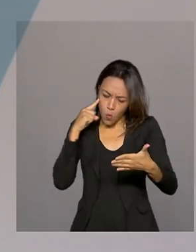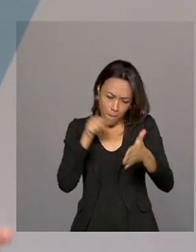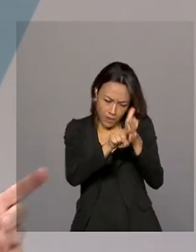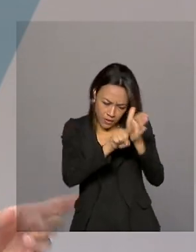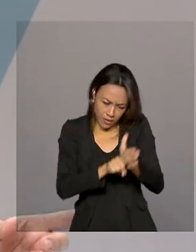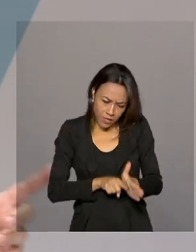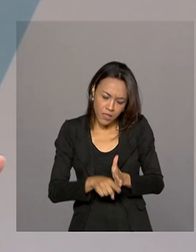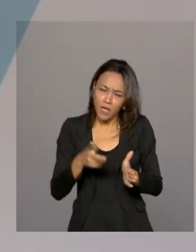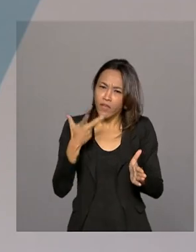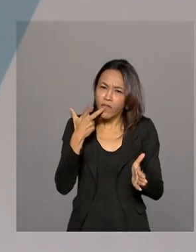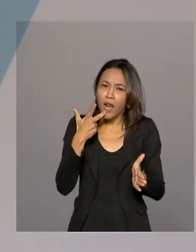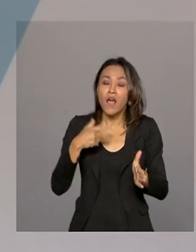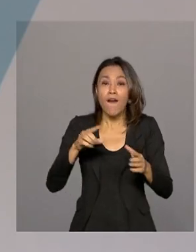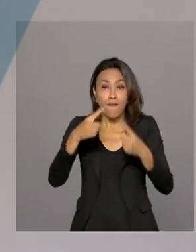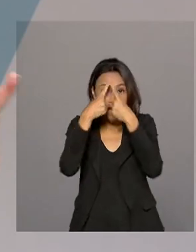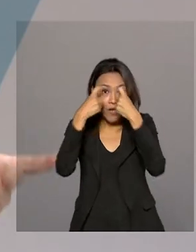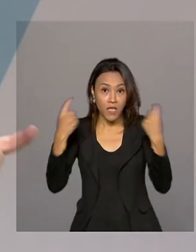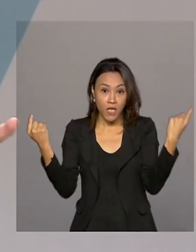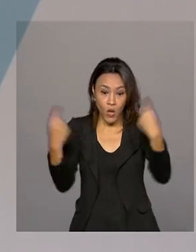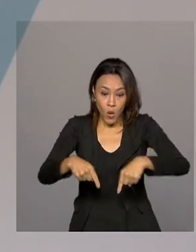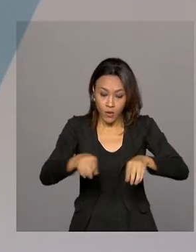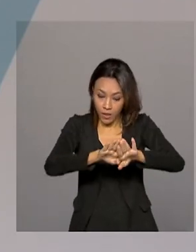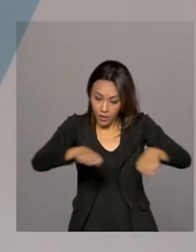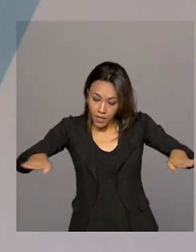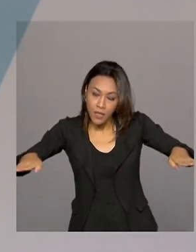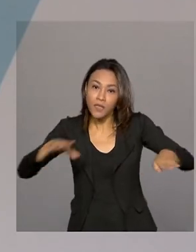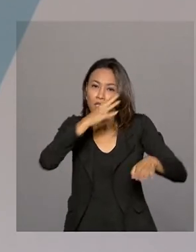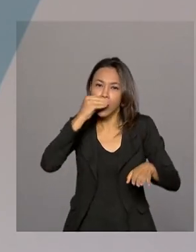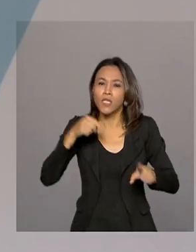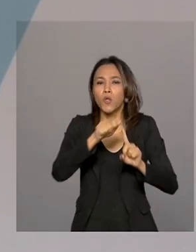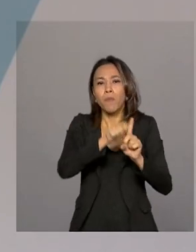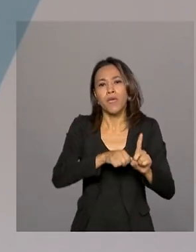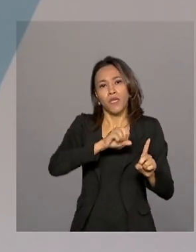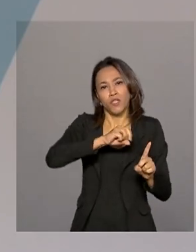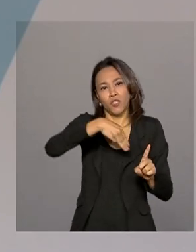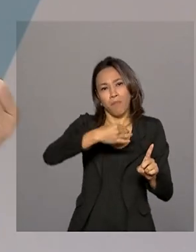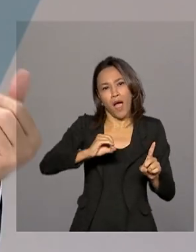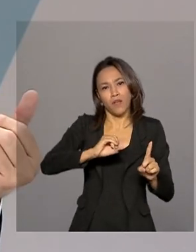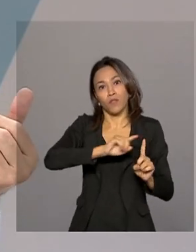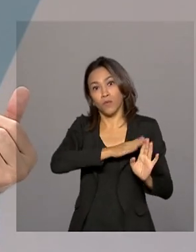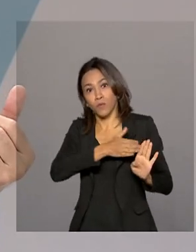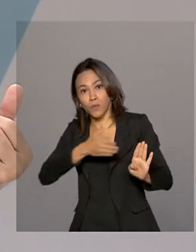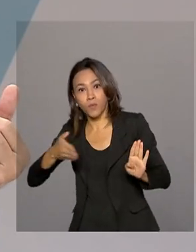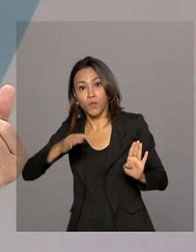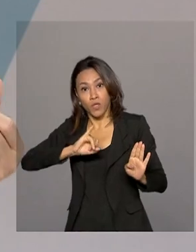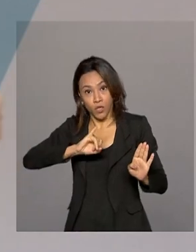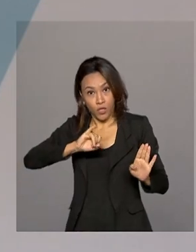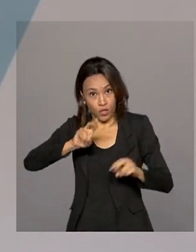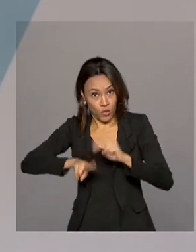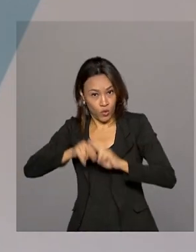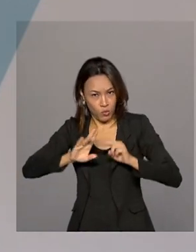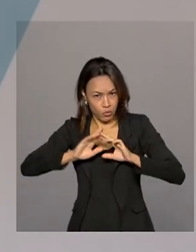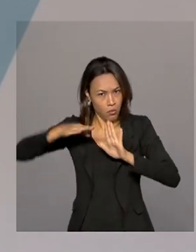que a violência contra crianças e adolescentes entre março e junho de 2020 caiu. Os registros.